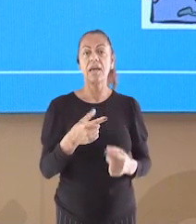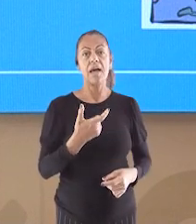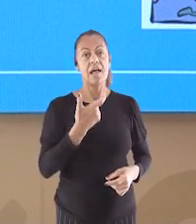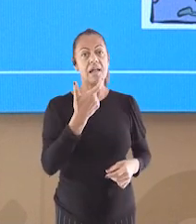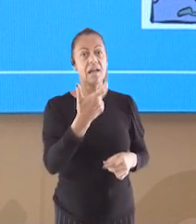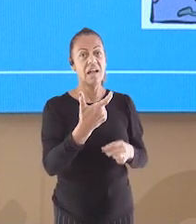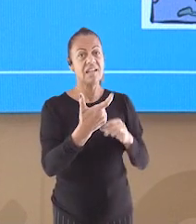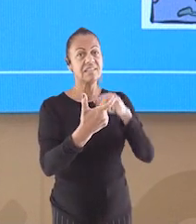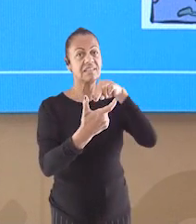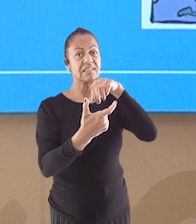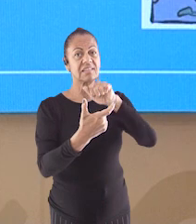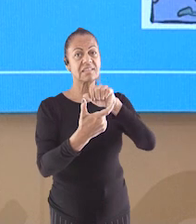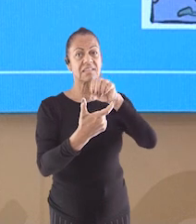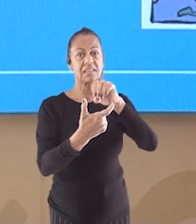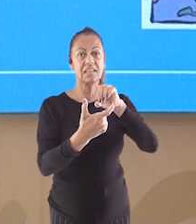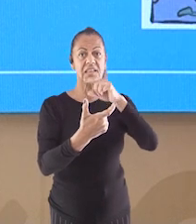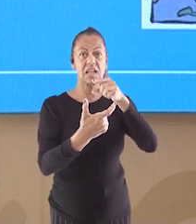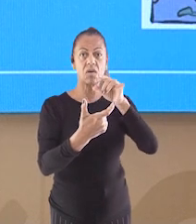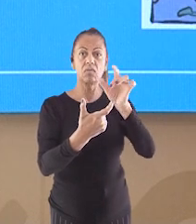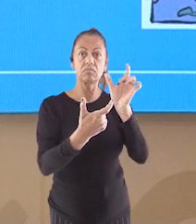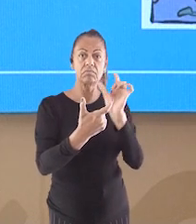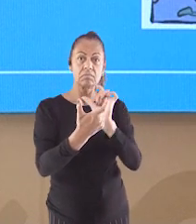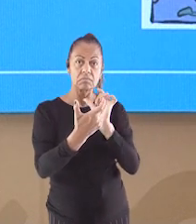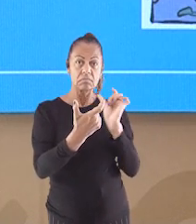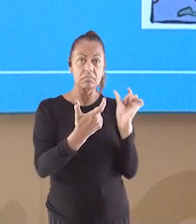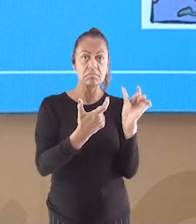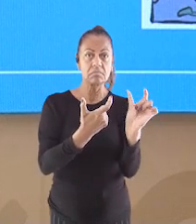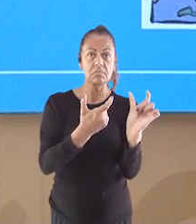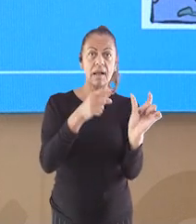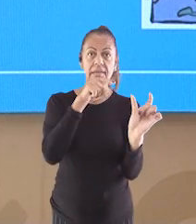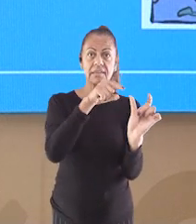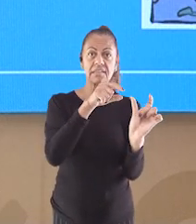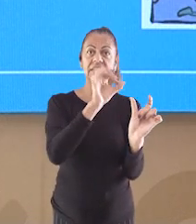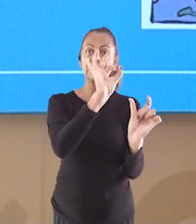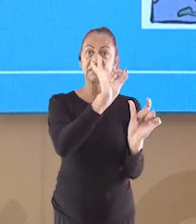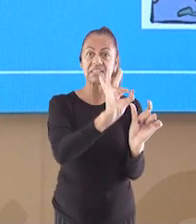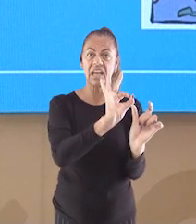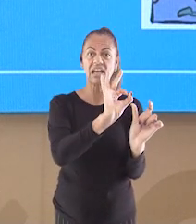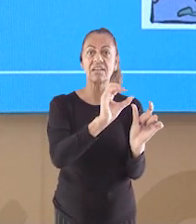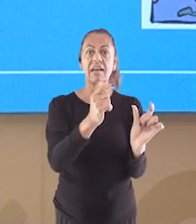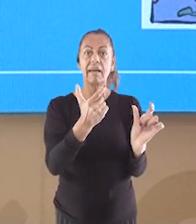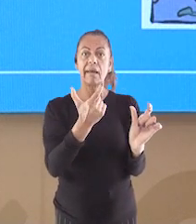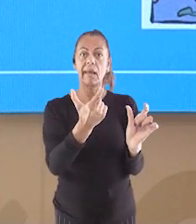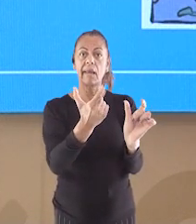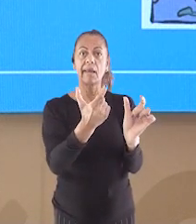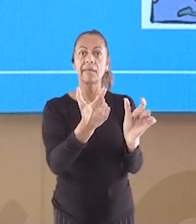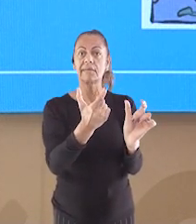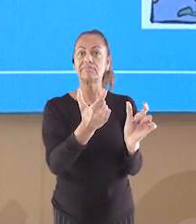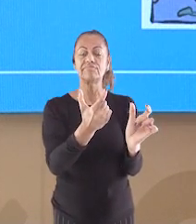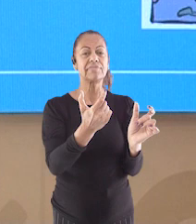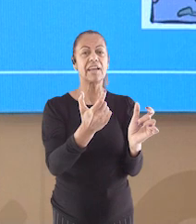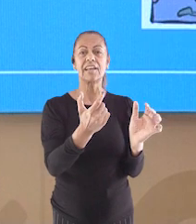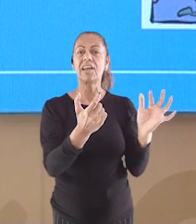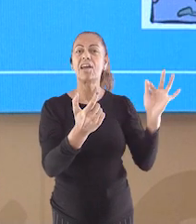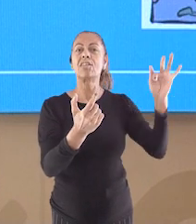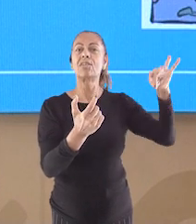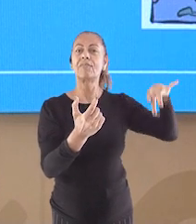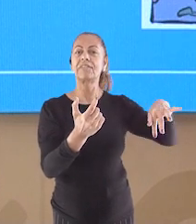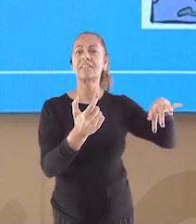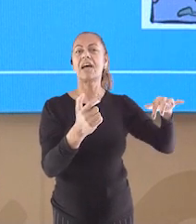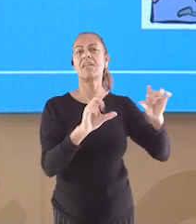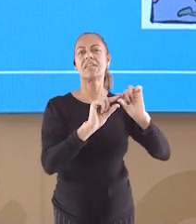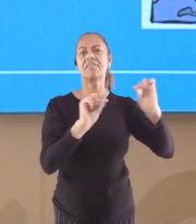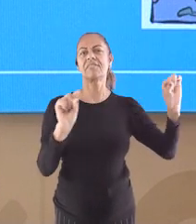de uma maneira inadequada. Ele não coloca o pronome depois da palavra negativa. O certo seria, nunca